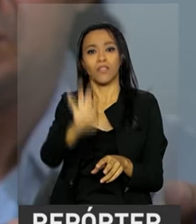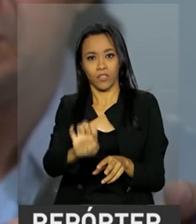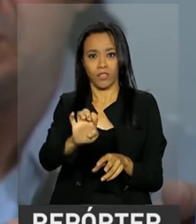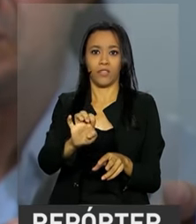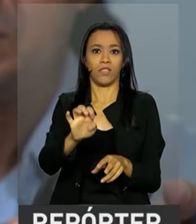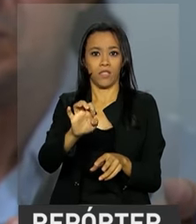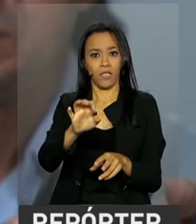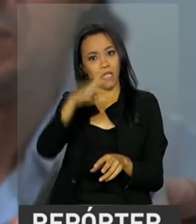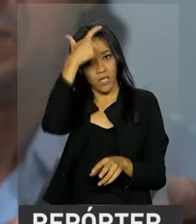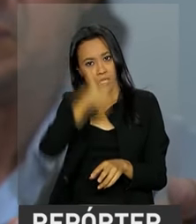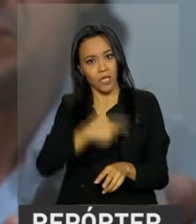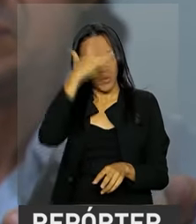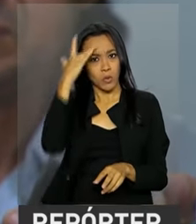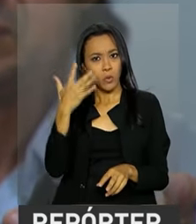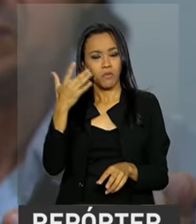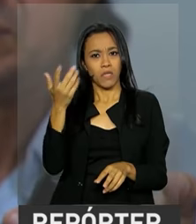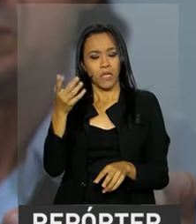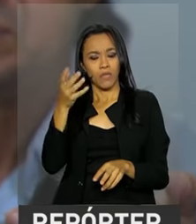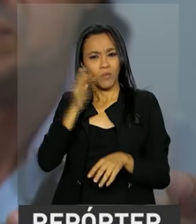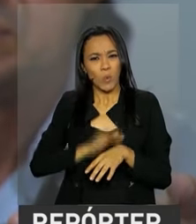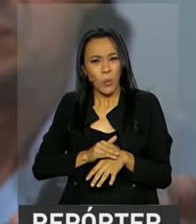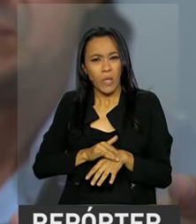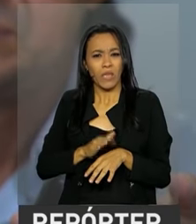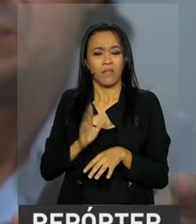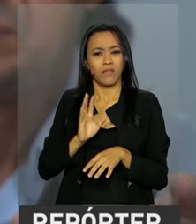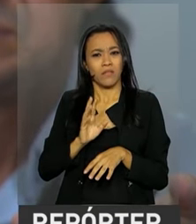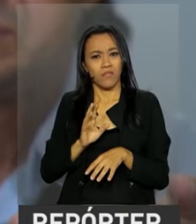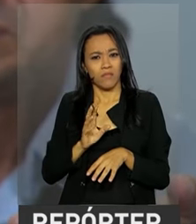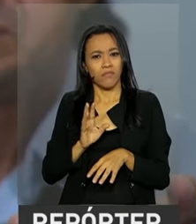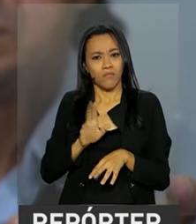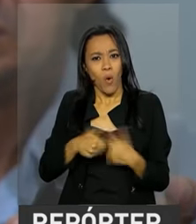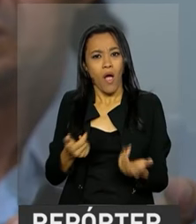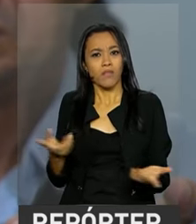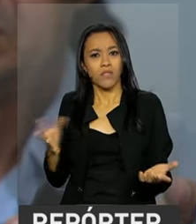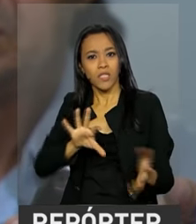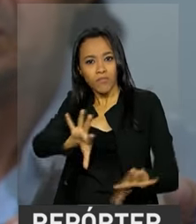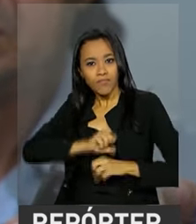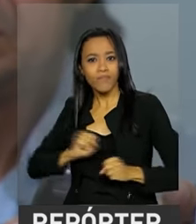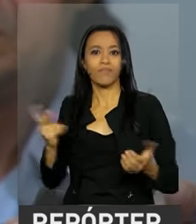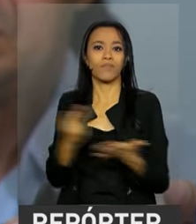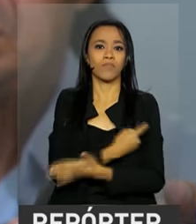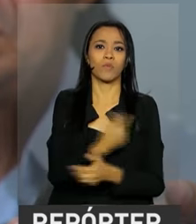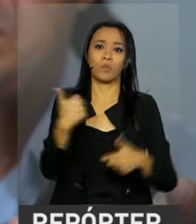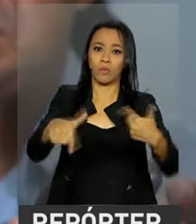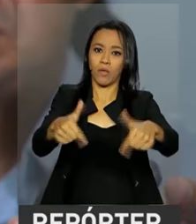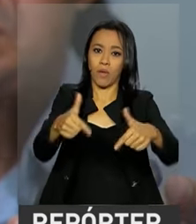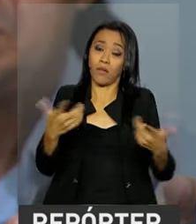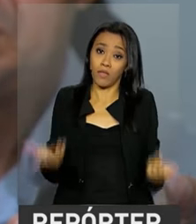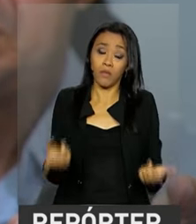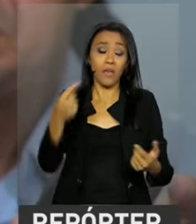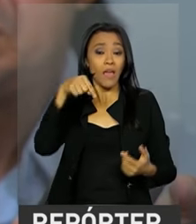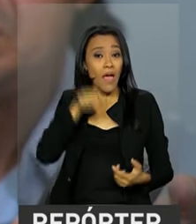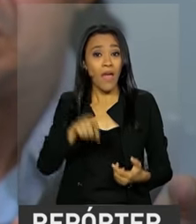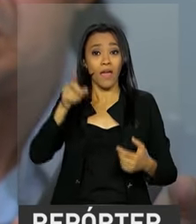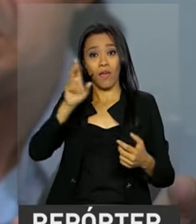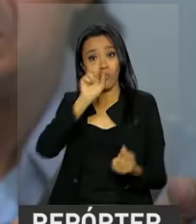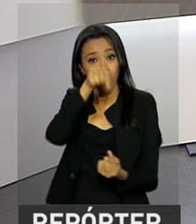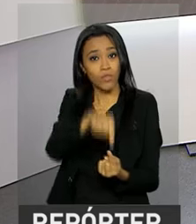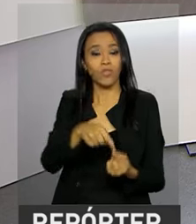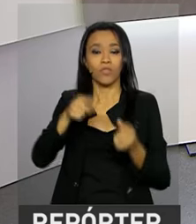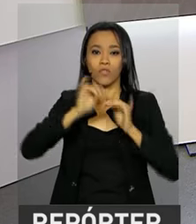leva o trabalhador a ficar doente, dada a sua exposição, é fundamental. A campanha tem esse